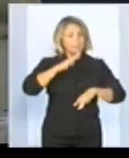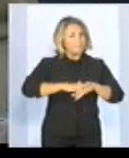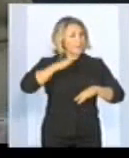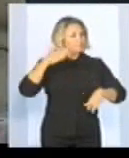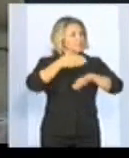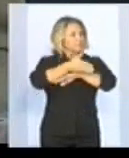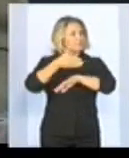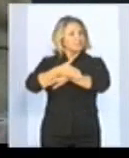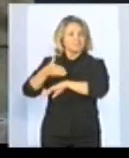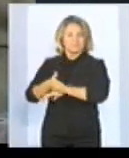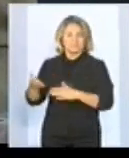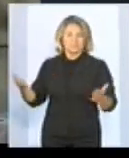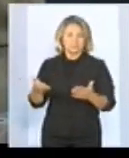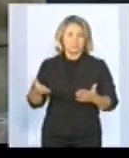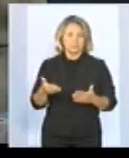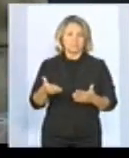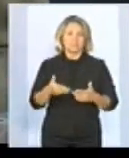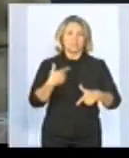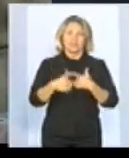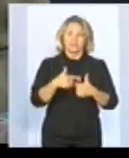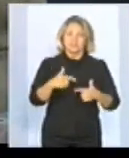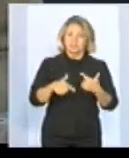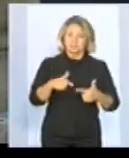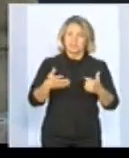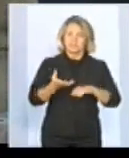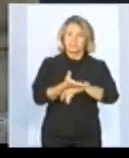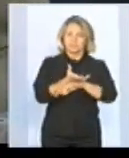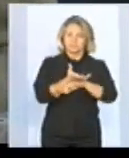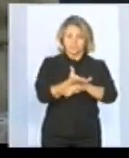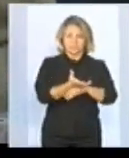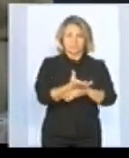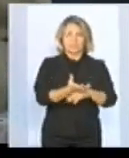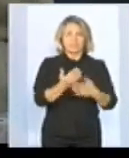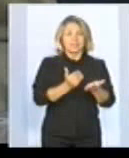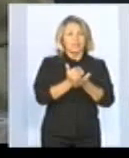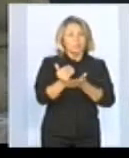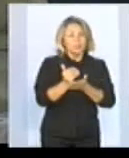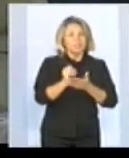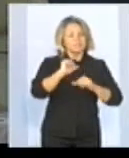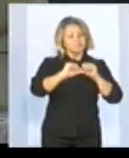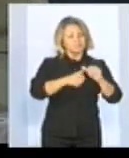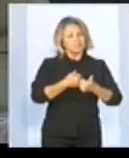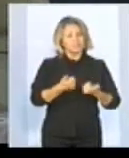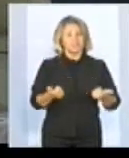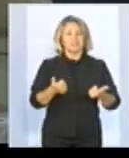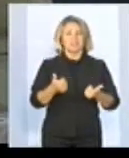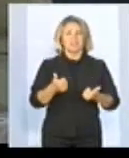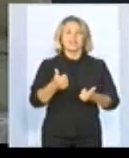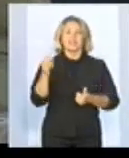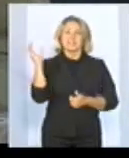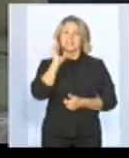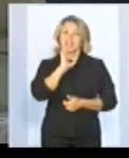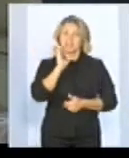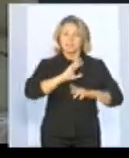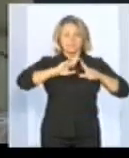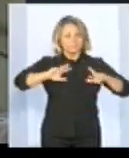acesso ao serviço de conteúdo. E isso começa a se modificar, e eu acho que numa velocidade completamente